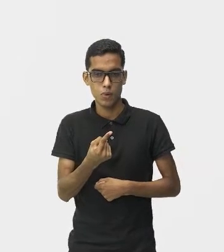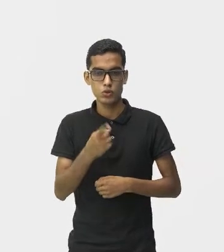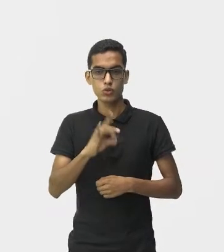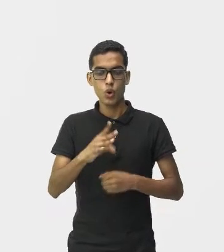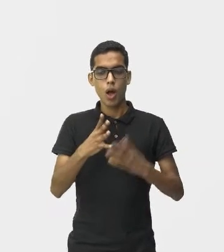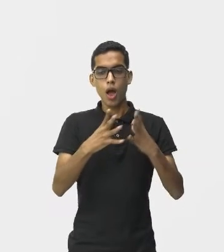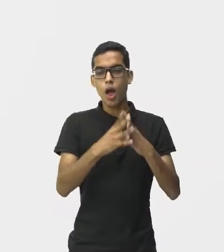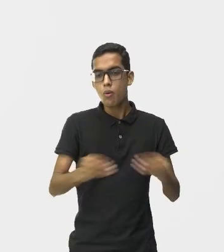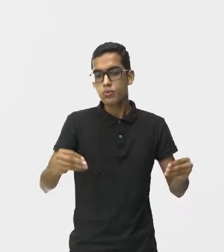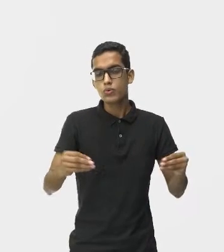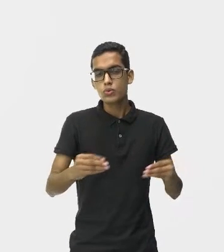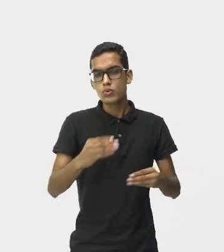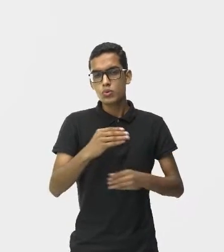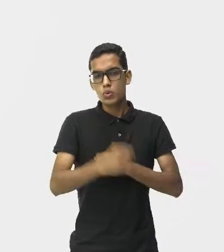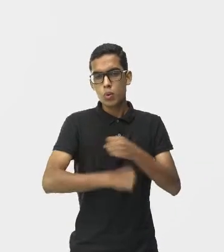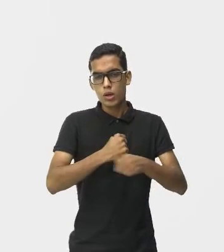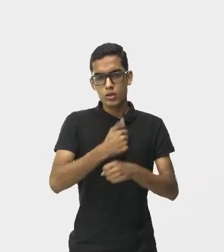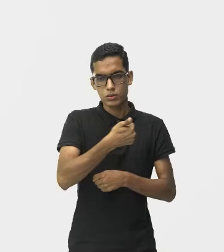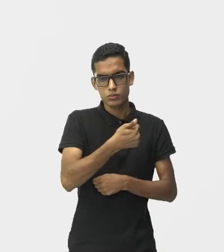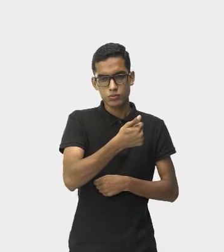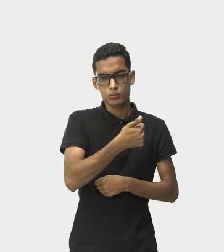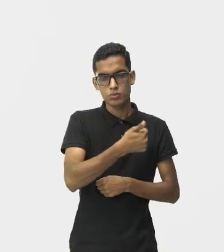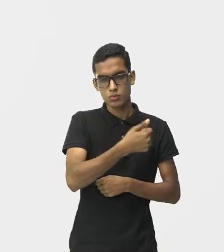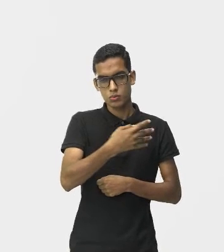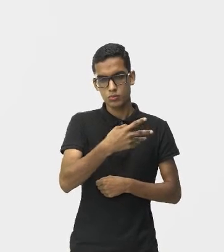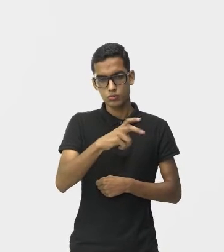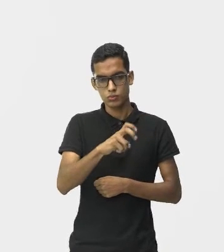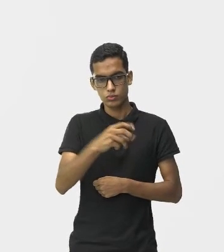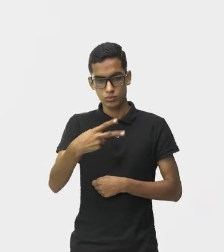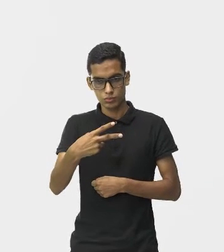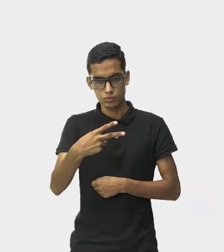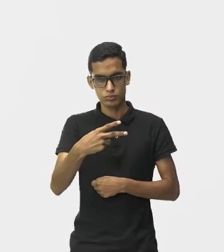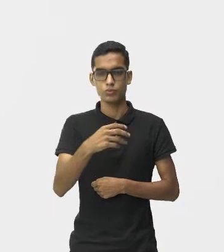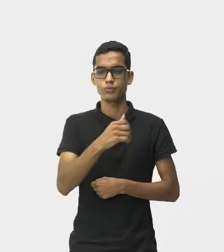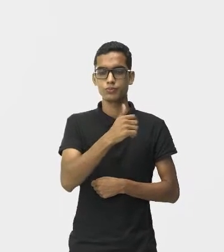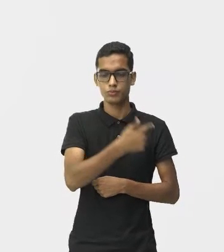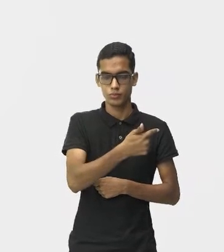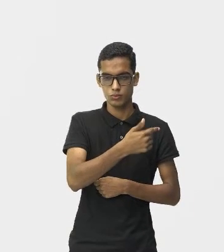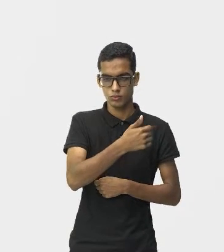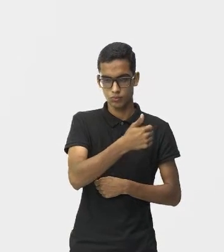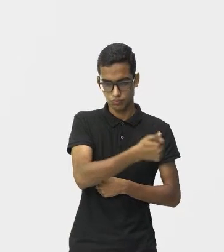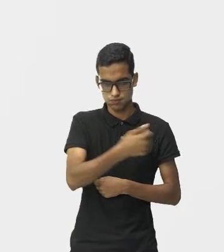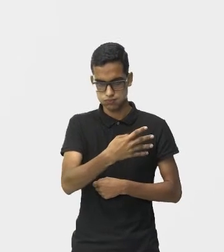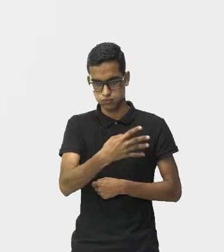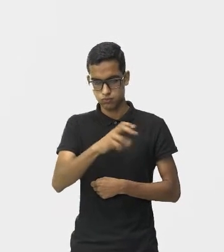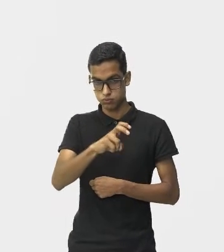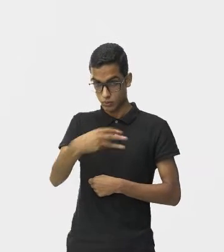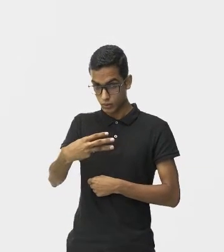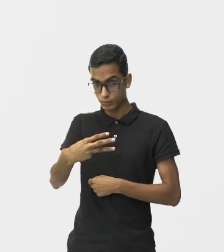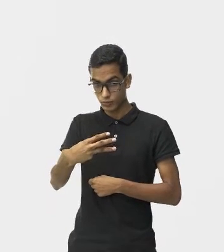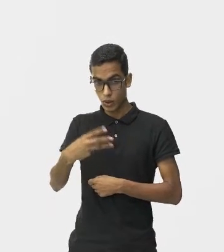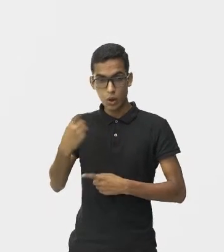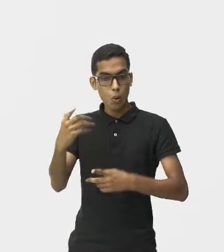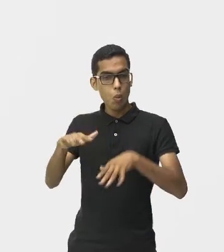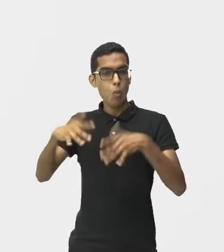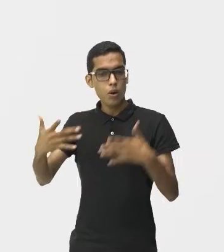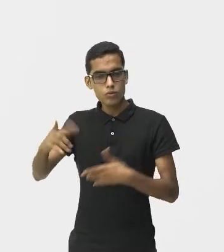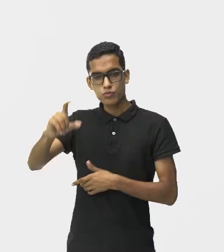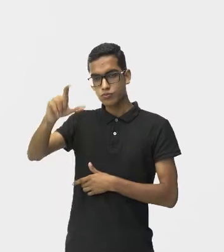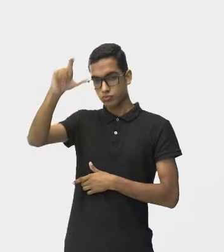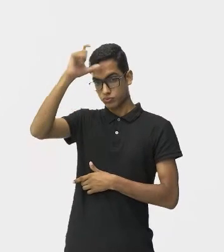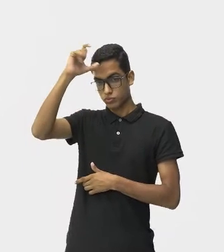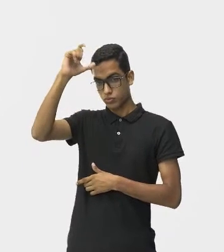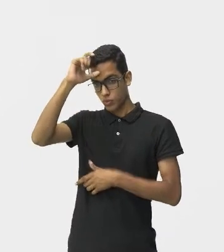1453, quando os turcos tomaram Constantinopla, sua capital. Já o Império Romano do Ocidente